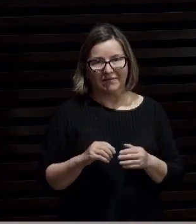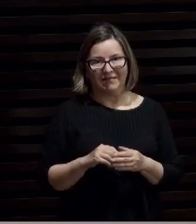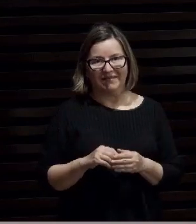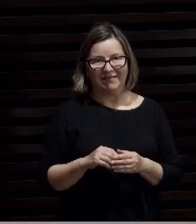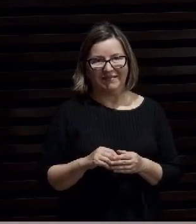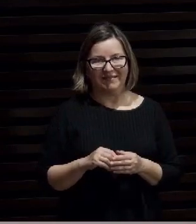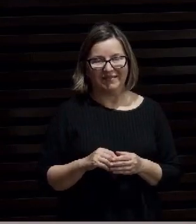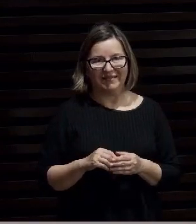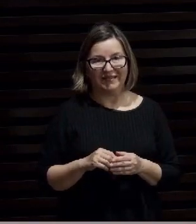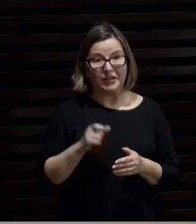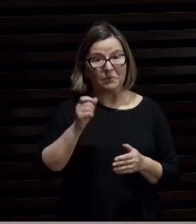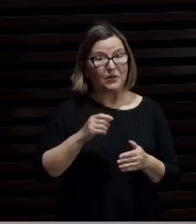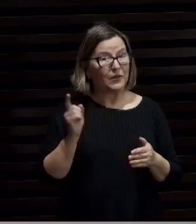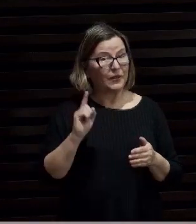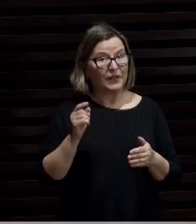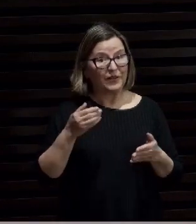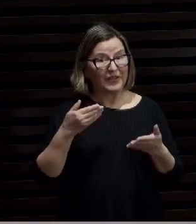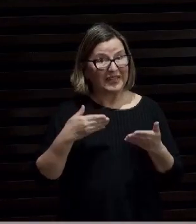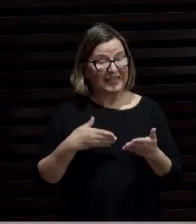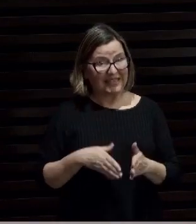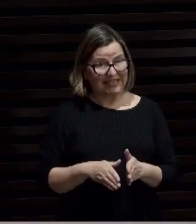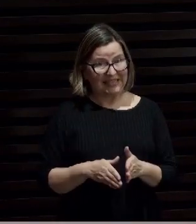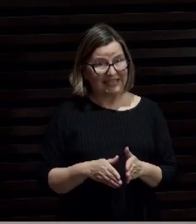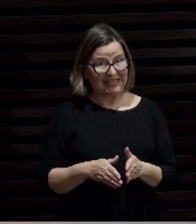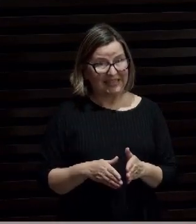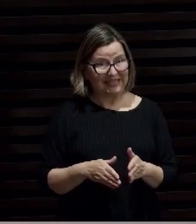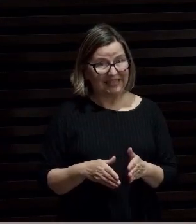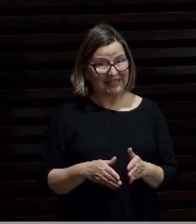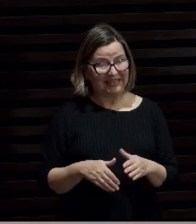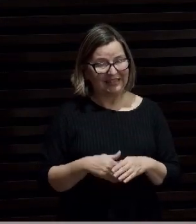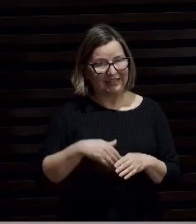Quem não nascer de novo não pode ver.